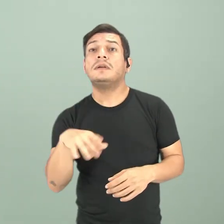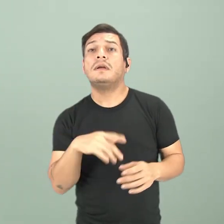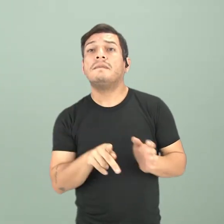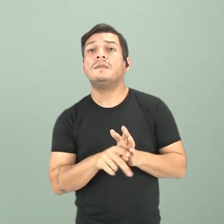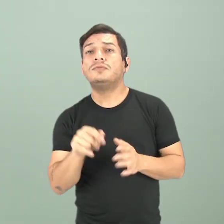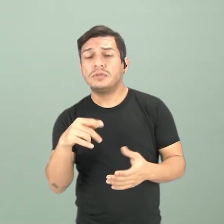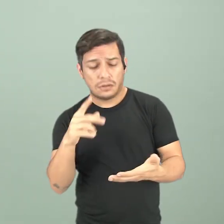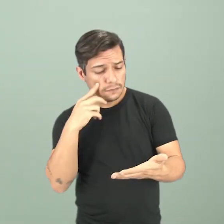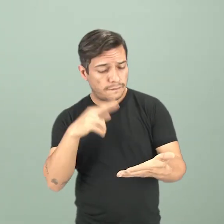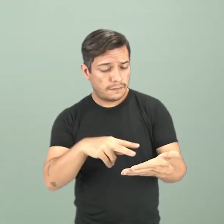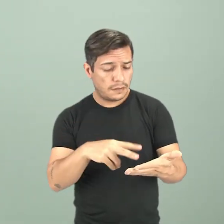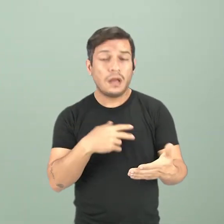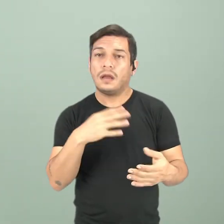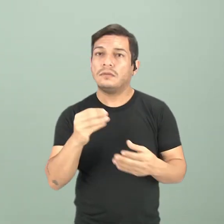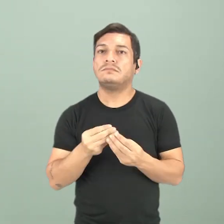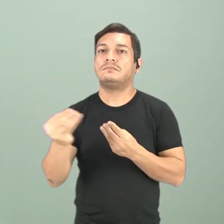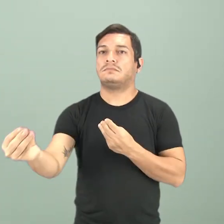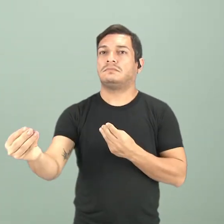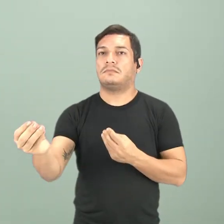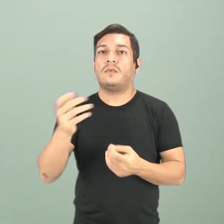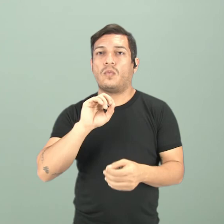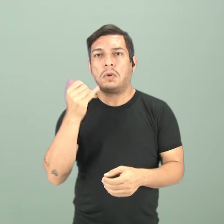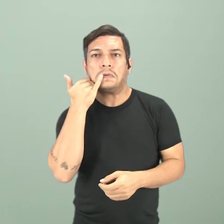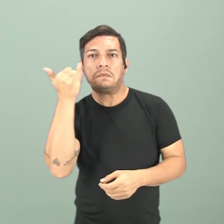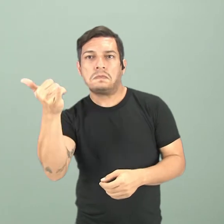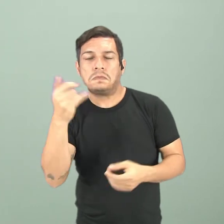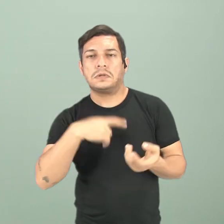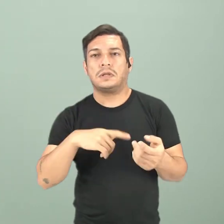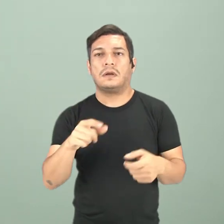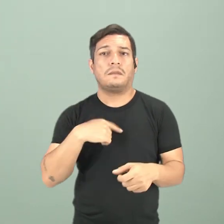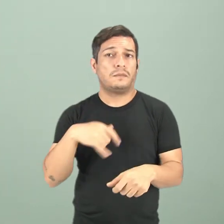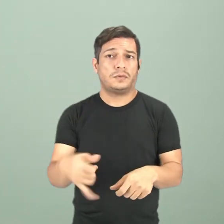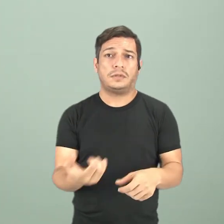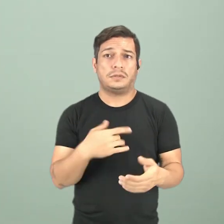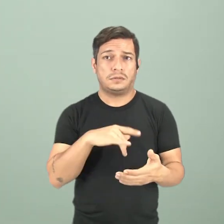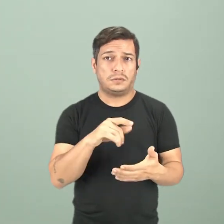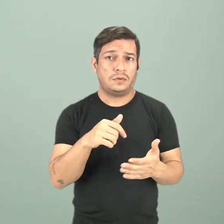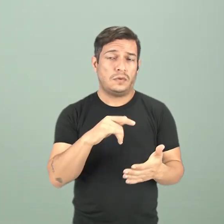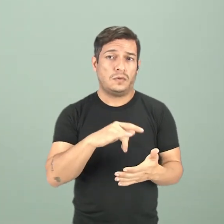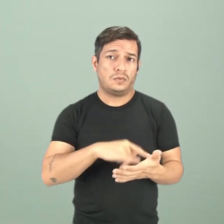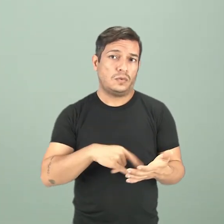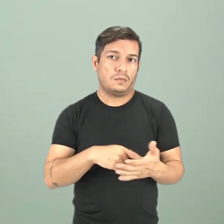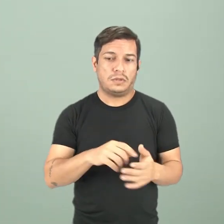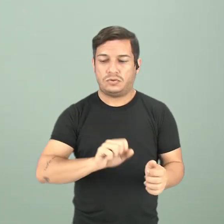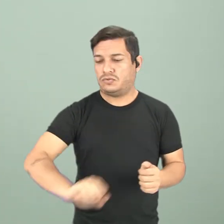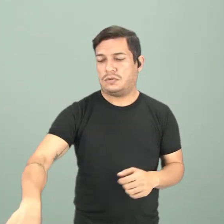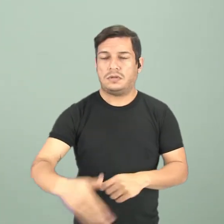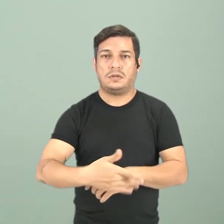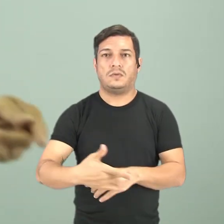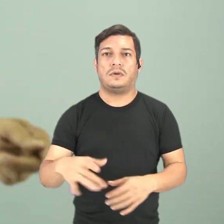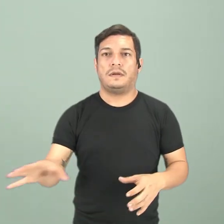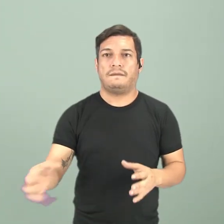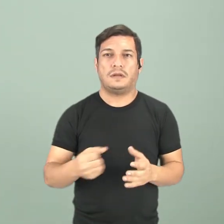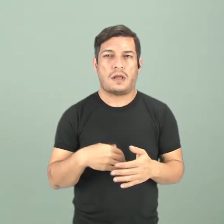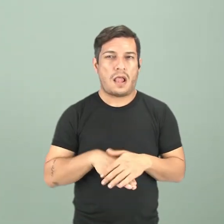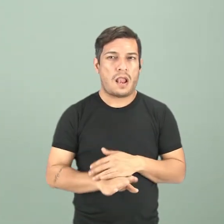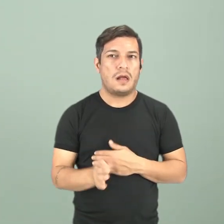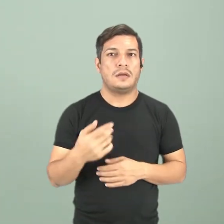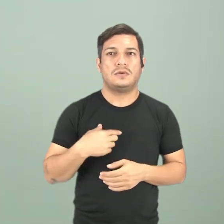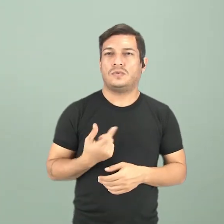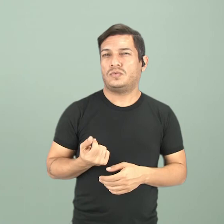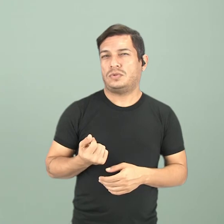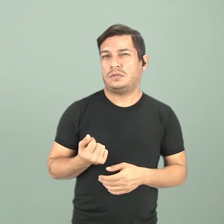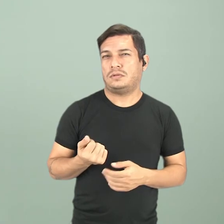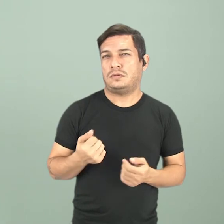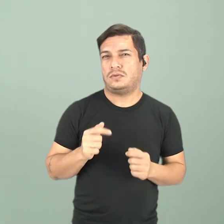carteira de alguém e eu souber a quem pertence, eu devolvo. E eu tenho a oportunidade de pegar os documentos dele, jogar no esgoto da rua